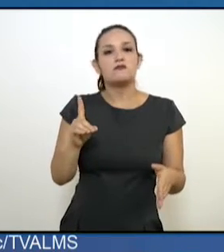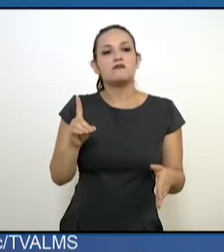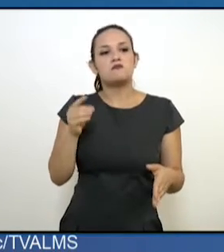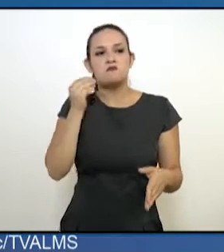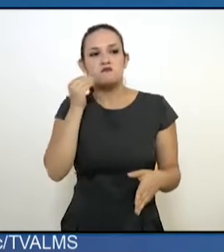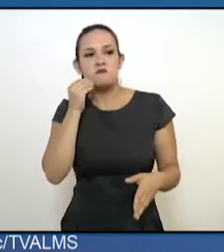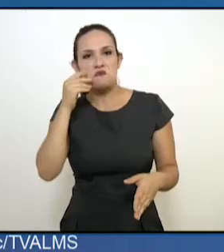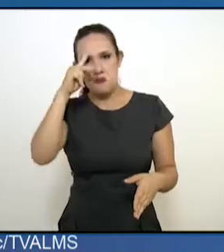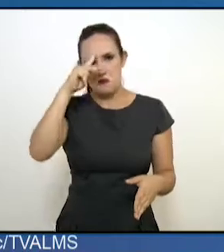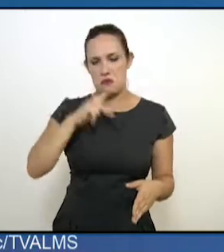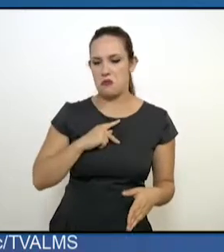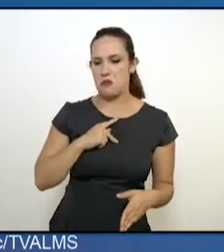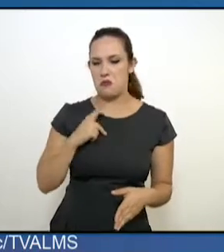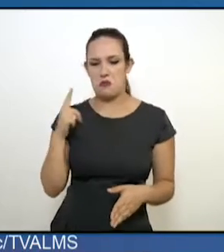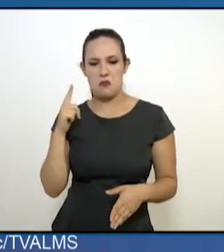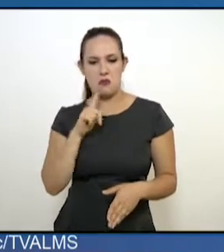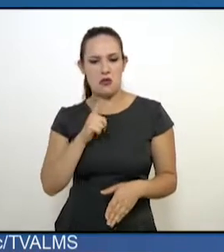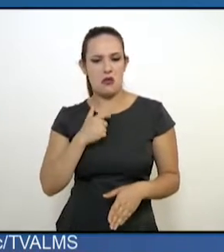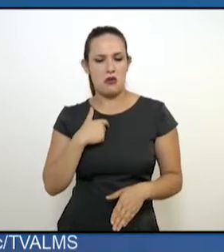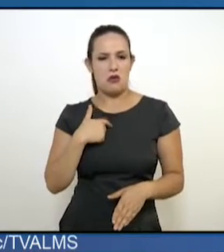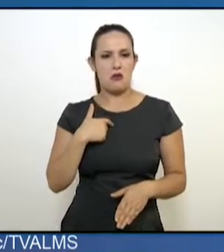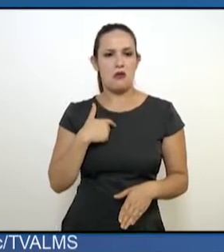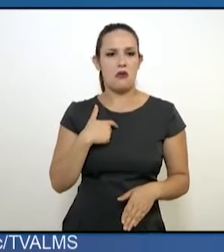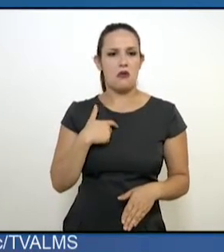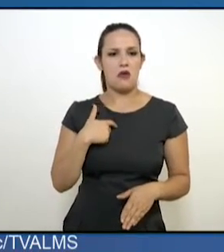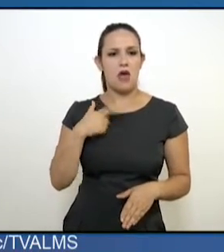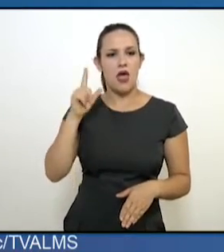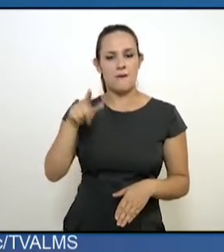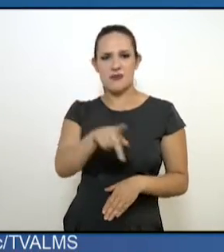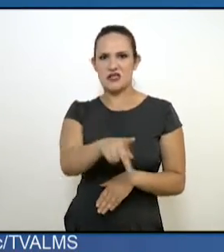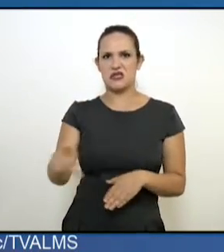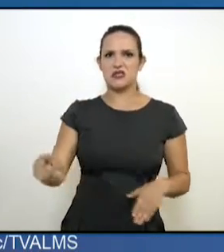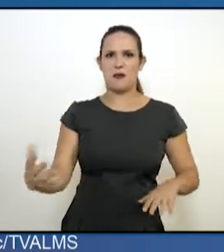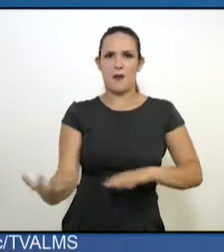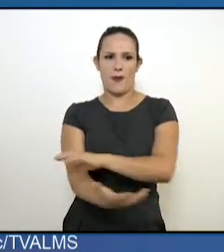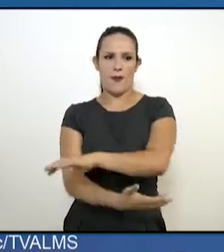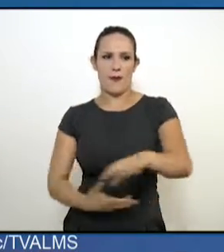próprias declarações, de ser o presidente das reformas.